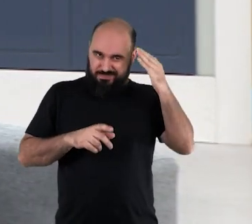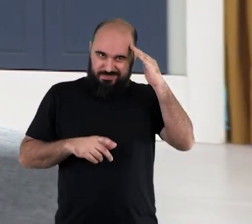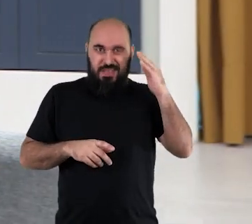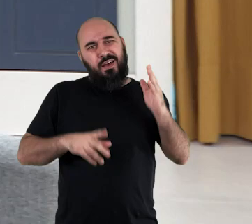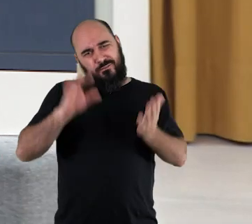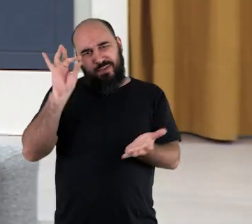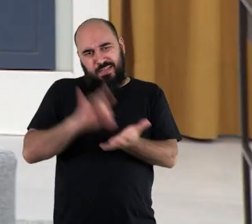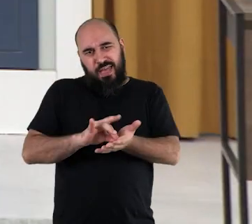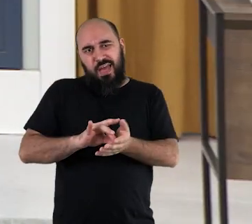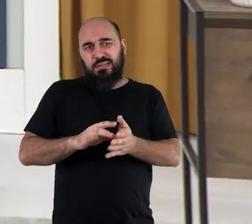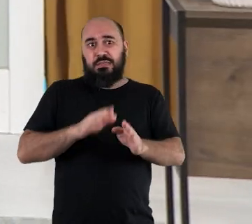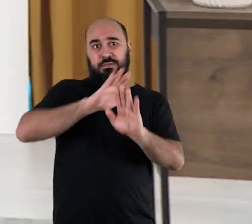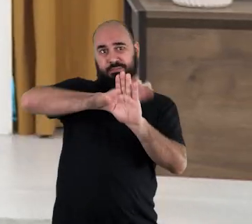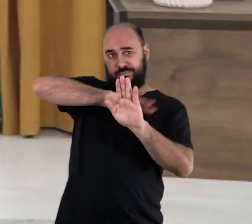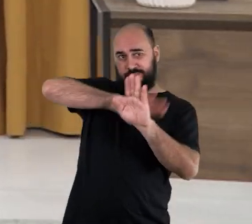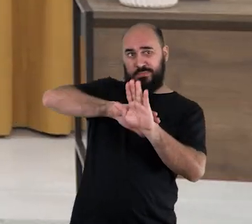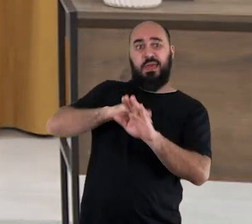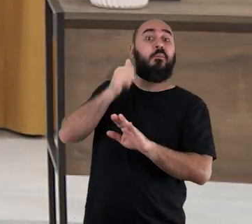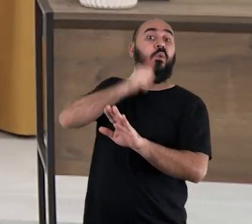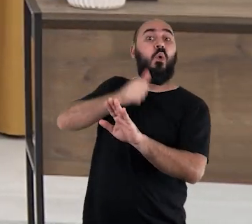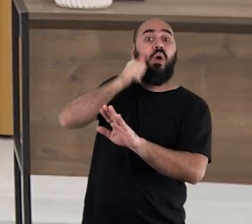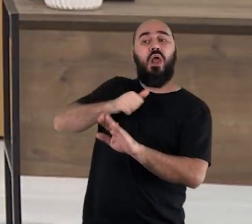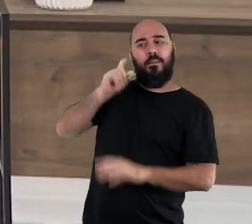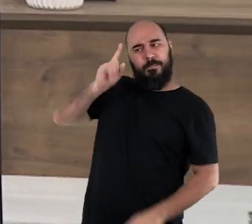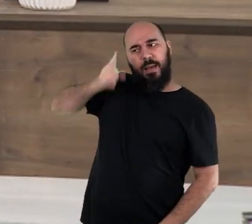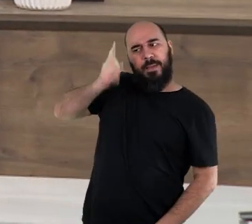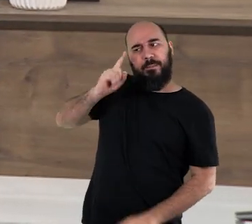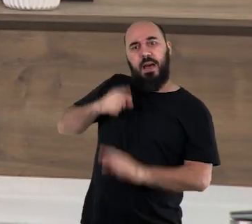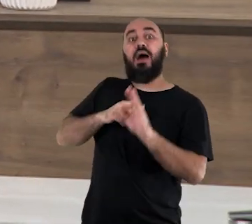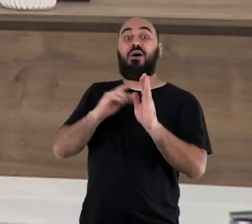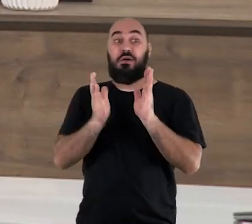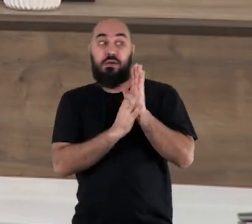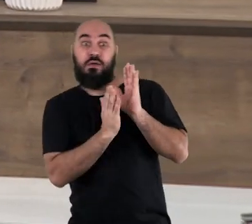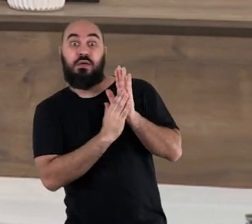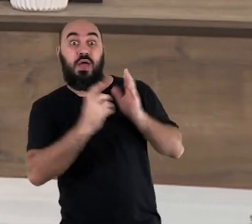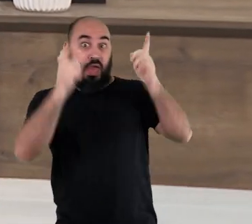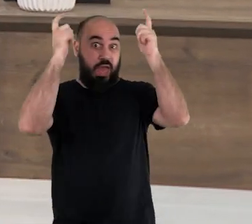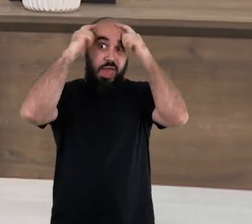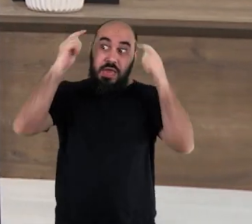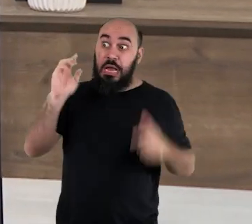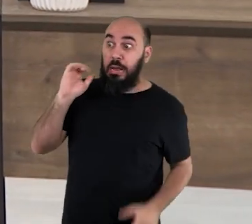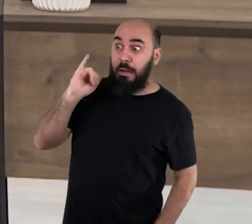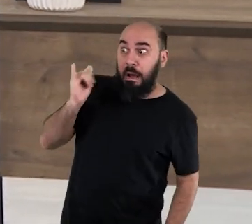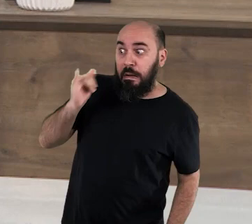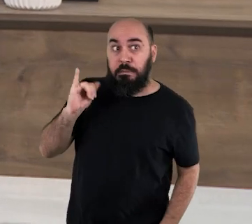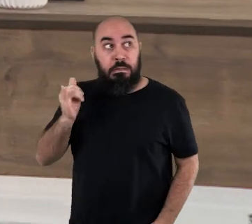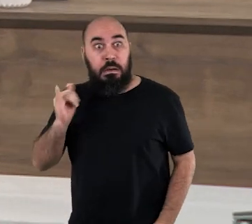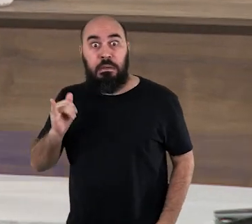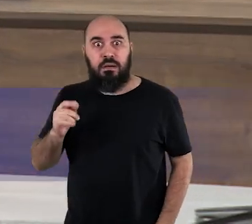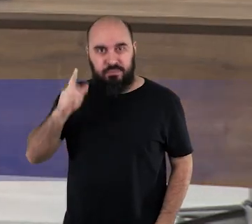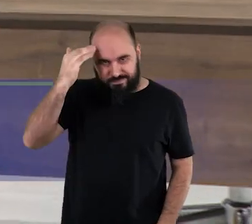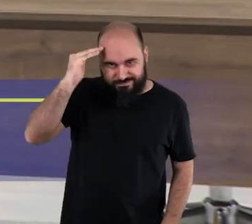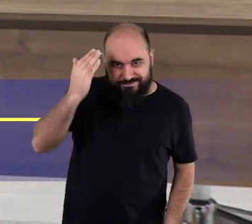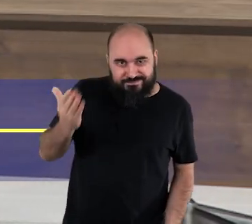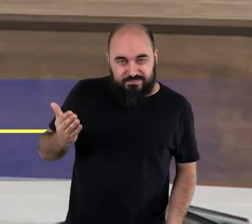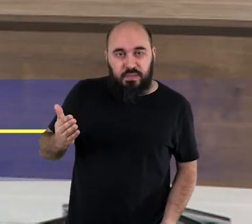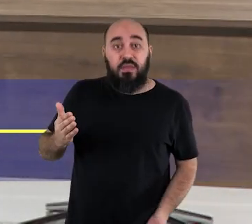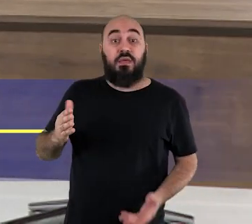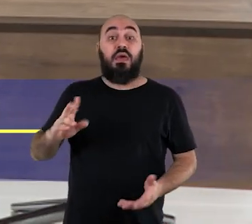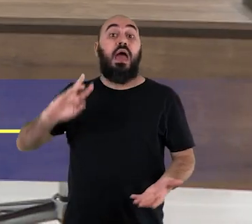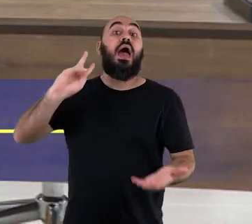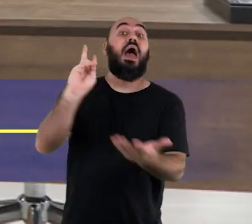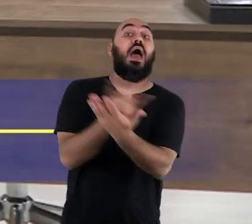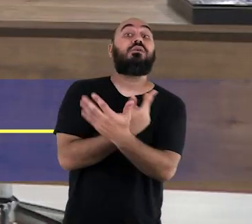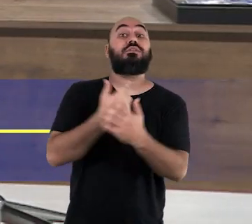quando Israel vivia essa realidade triste, é que o profeta Elias aparece. Elias surge como um